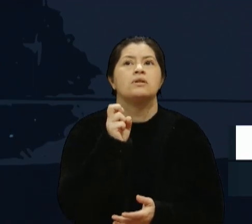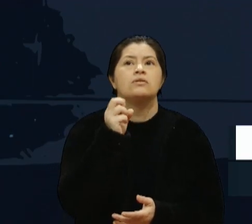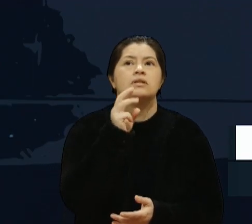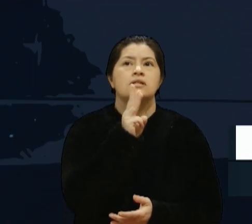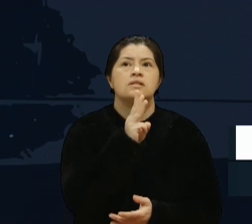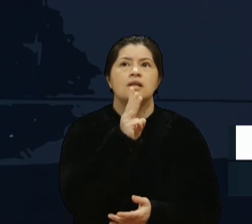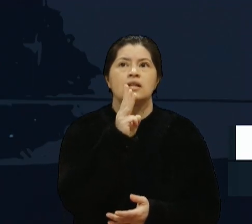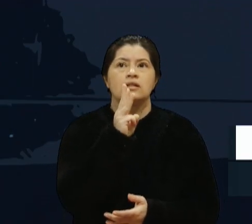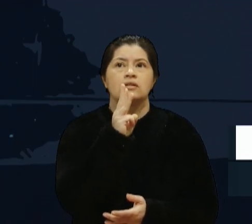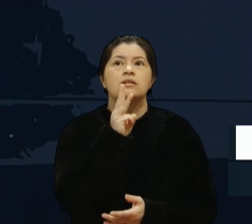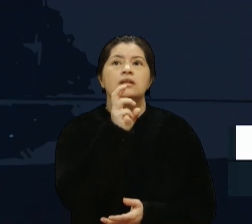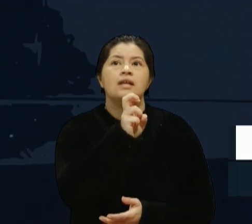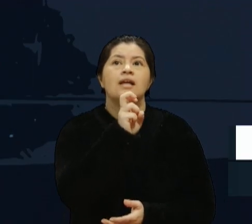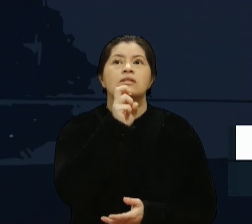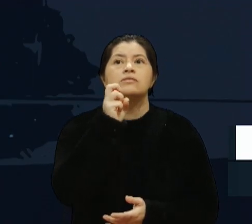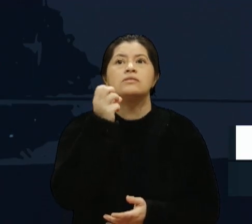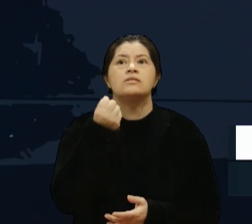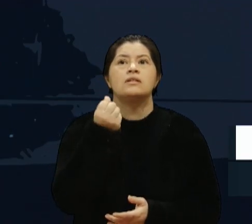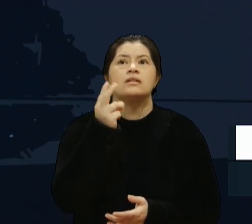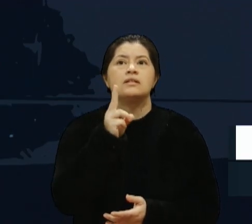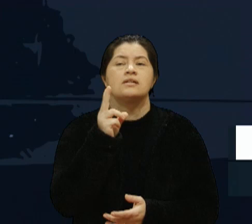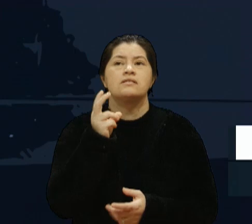3.363 visitas domiciliares.